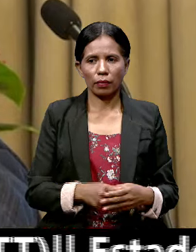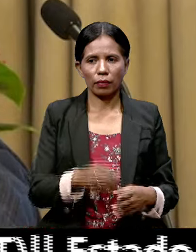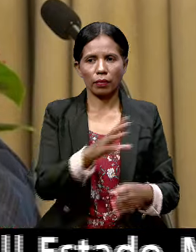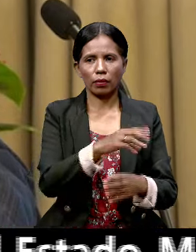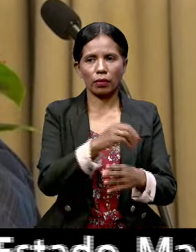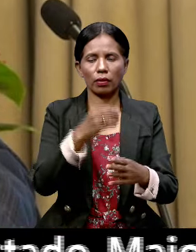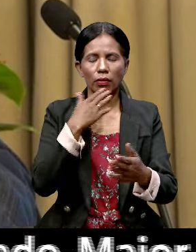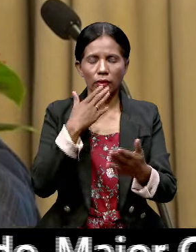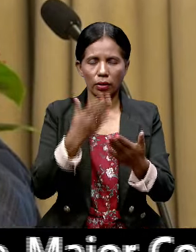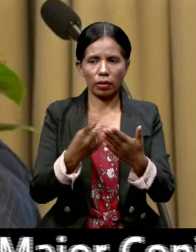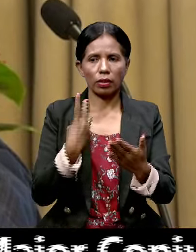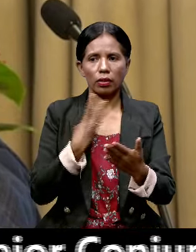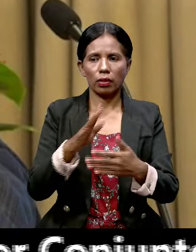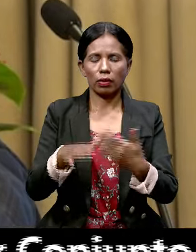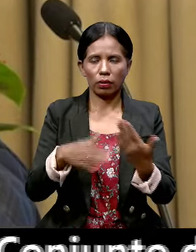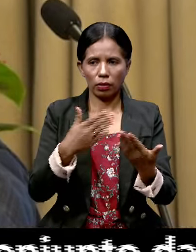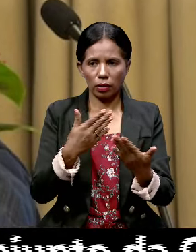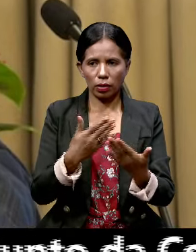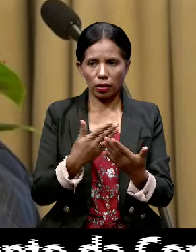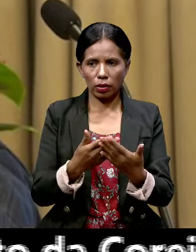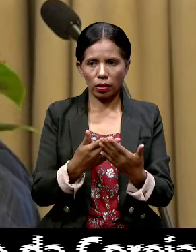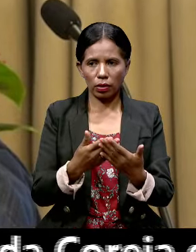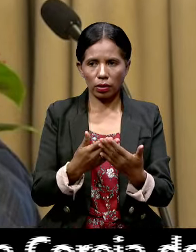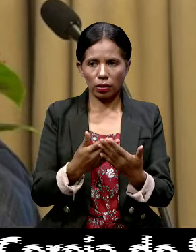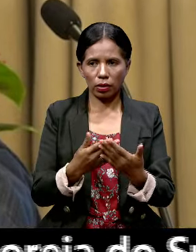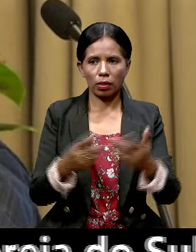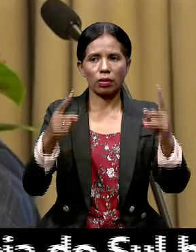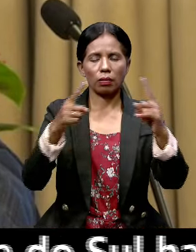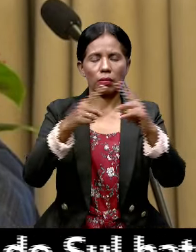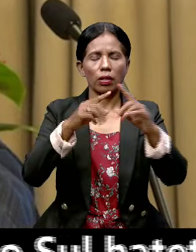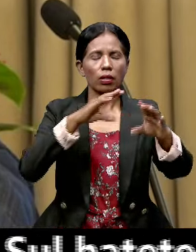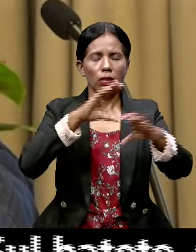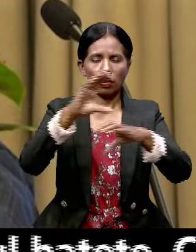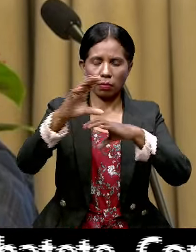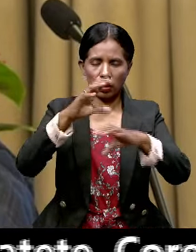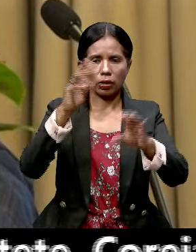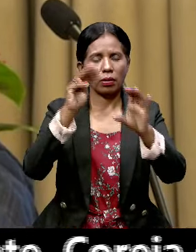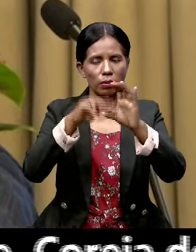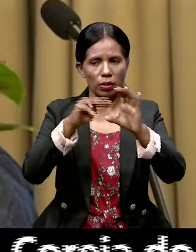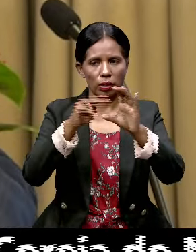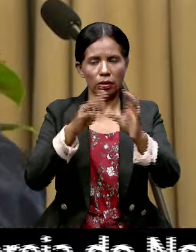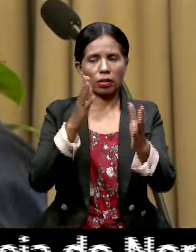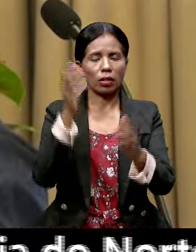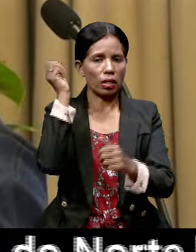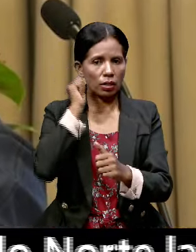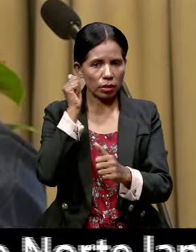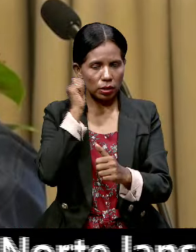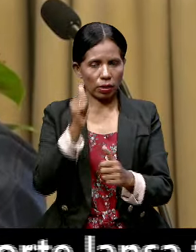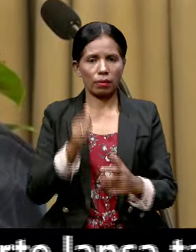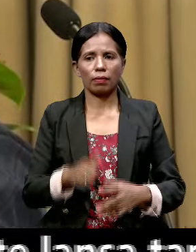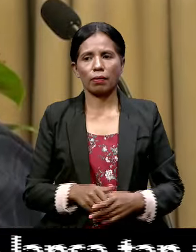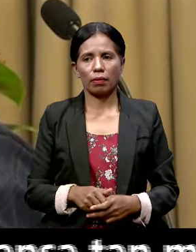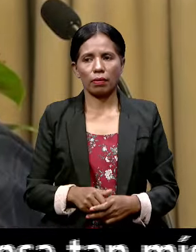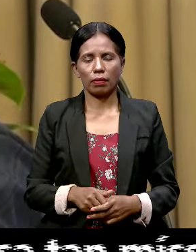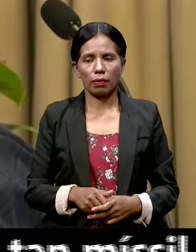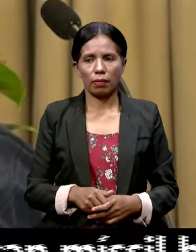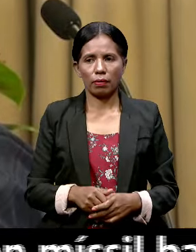possamos ser a janela para o comércio, o mercado asiático,